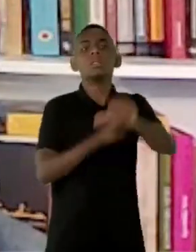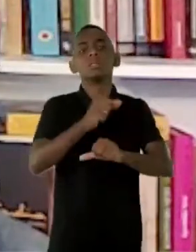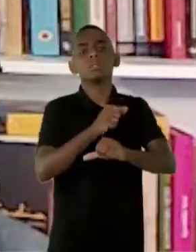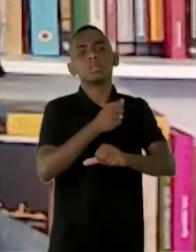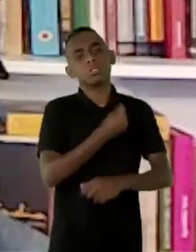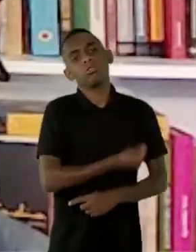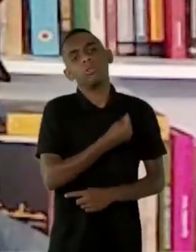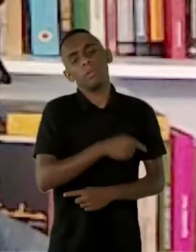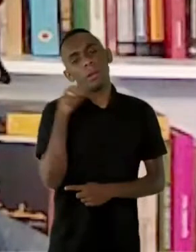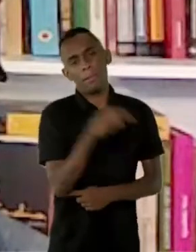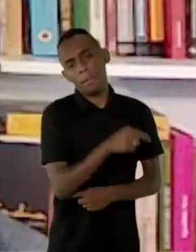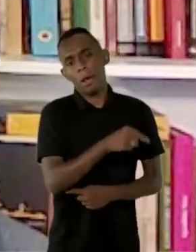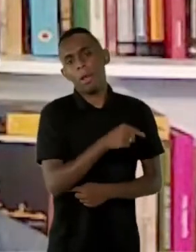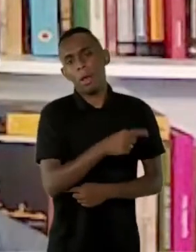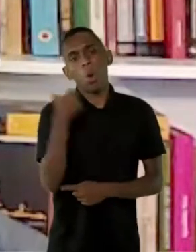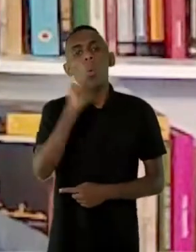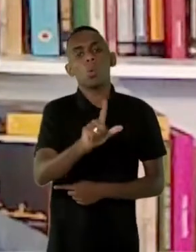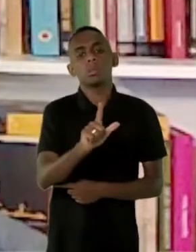Uhum. Então, assim,